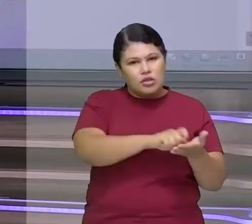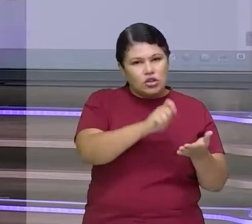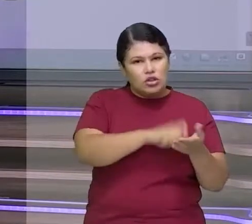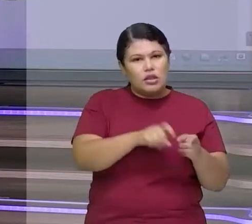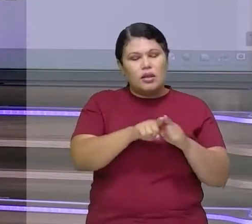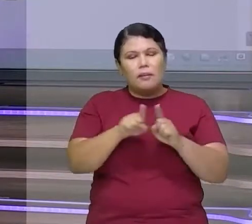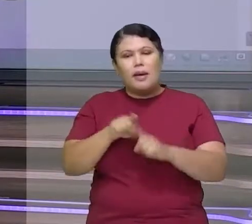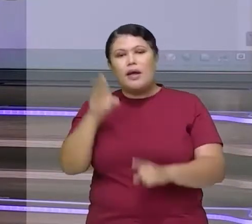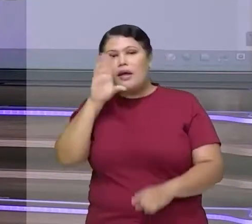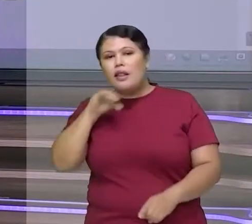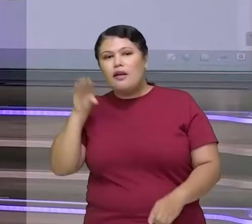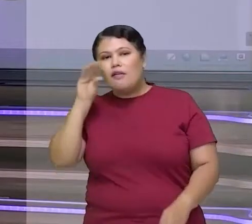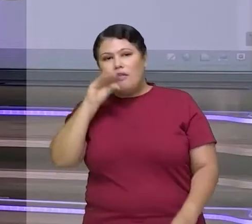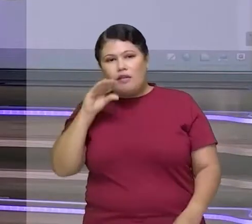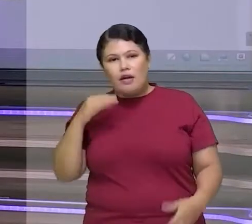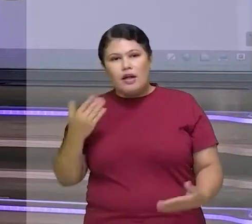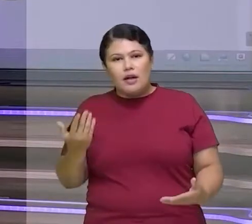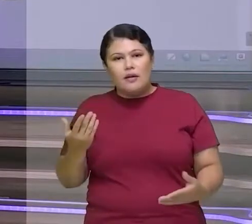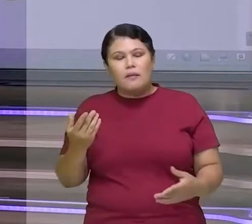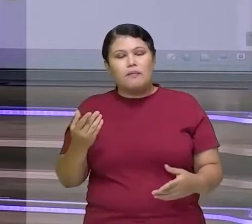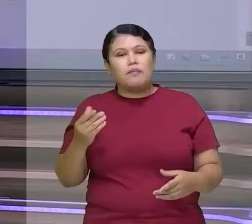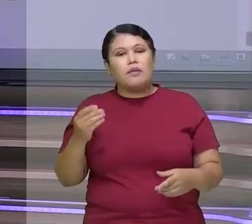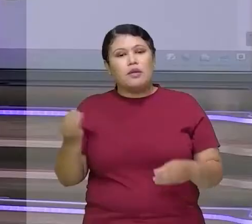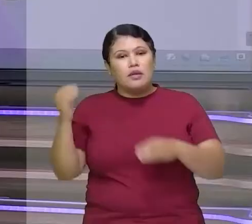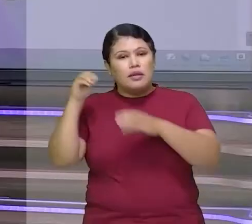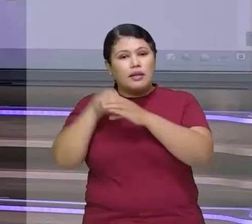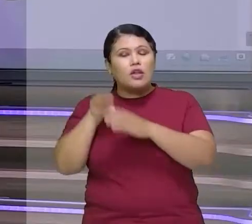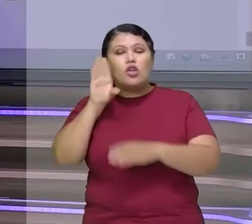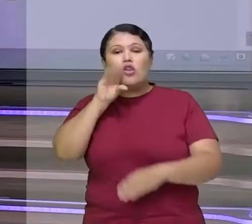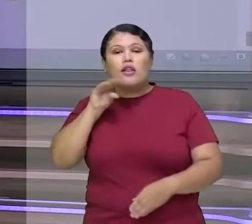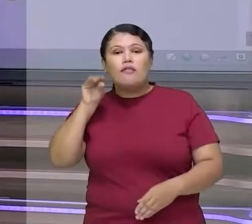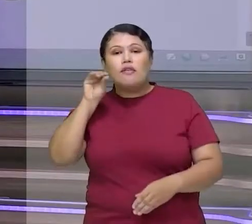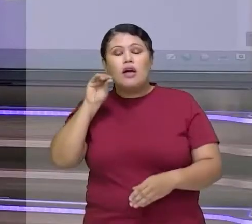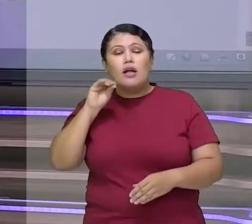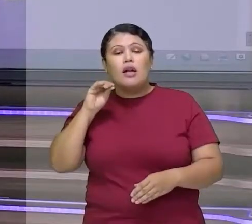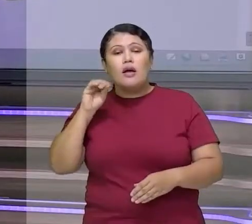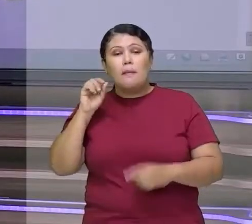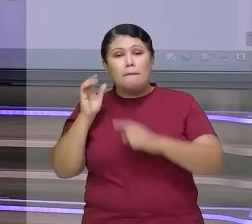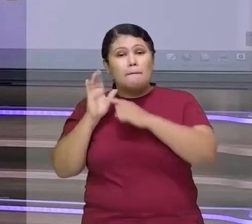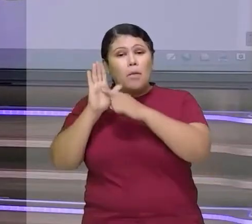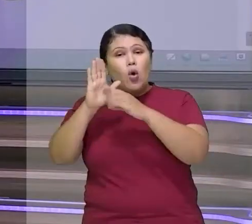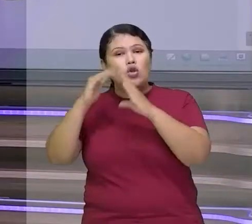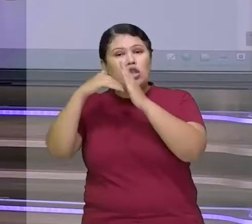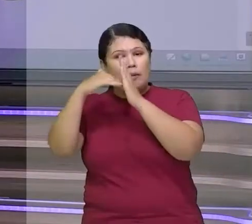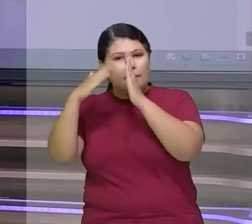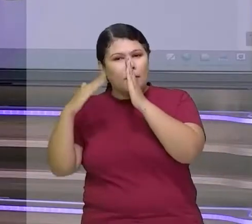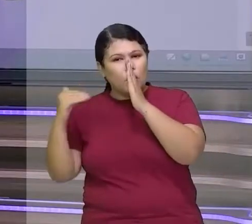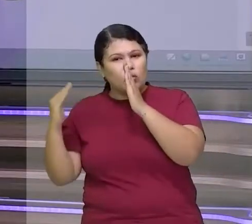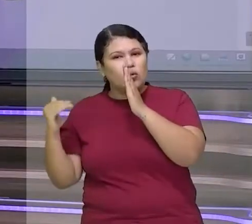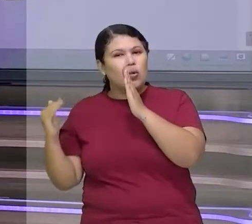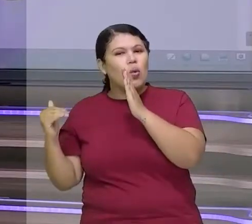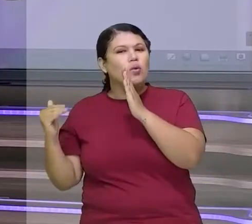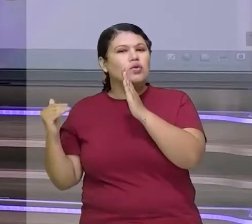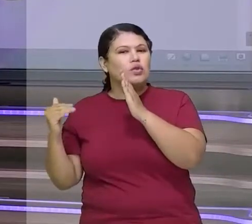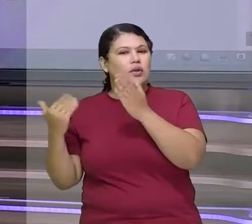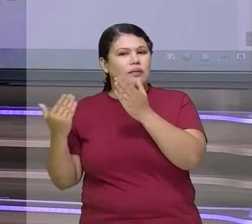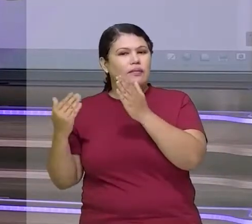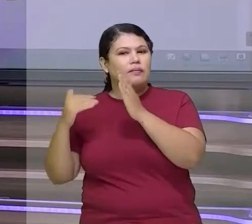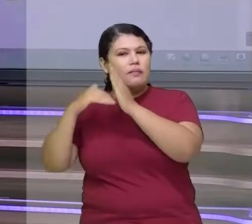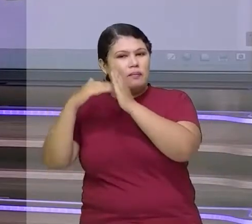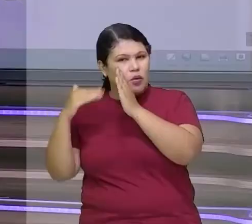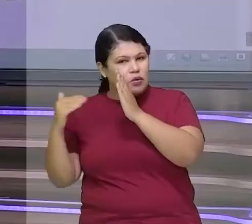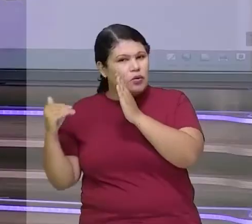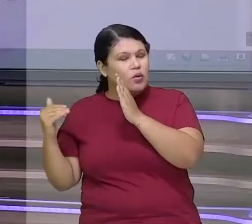para vocês que por meio da fala a gente tem como mostrar aquela surpresa, aquela hesitação, aquela vibração por meio